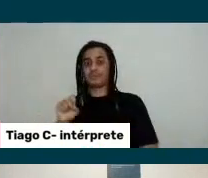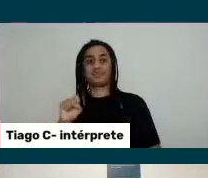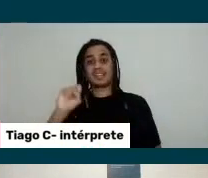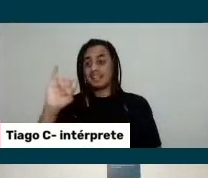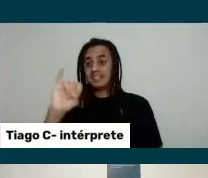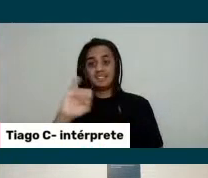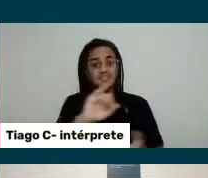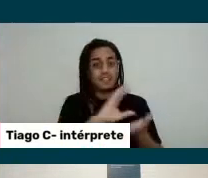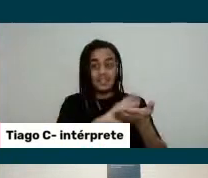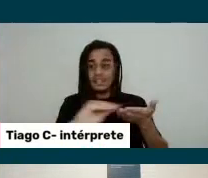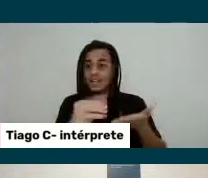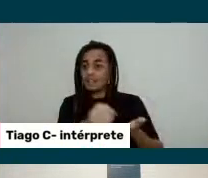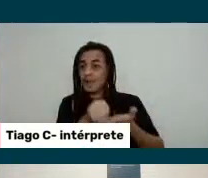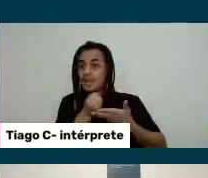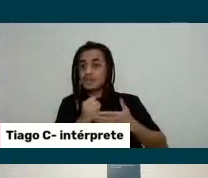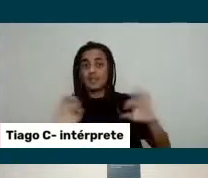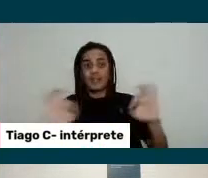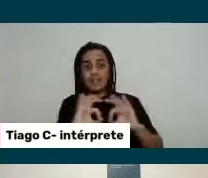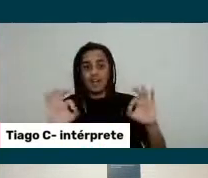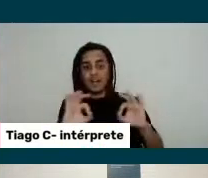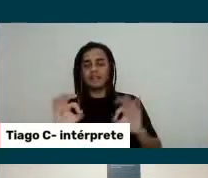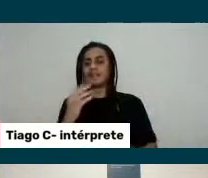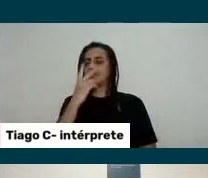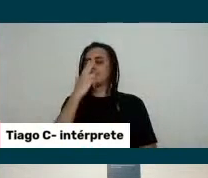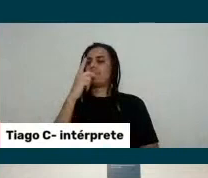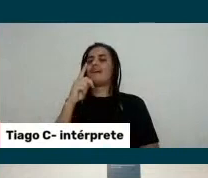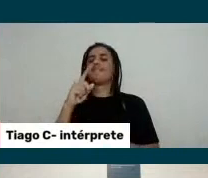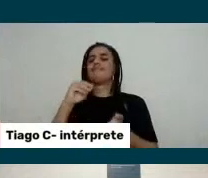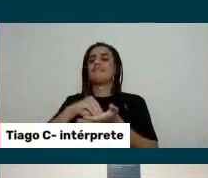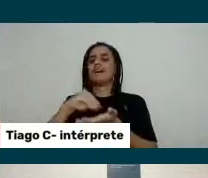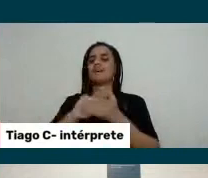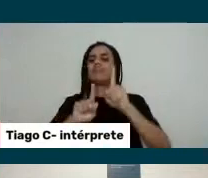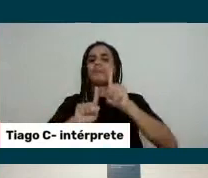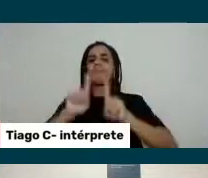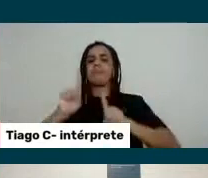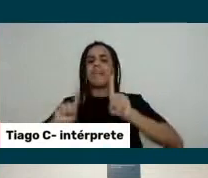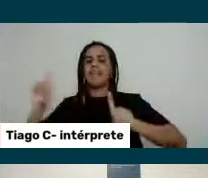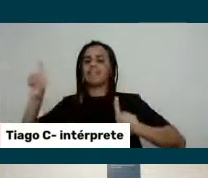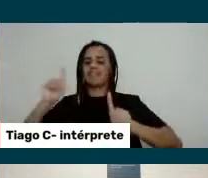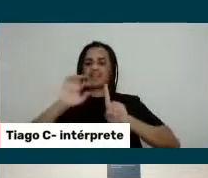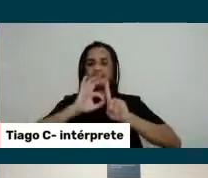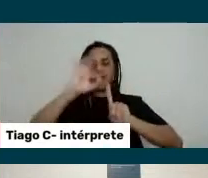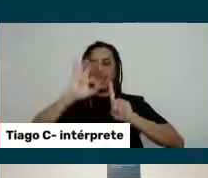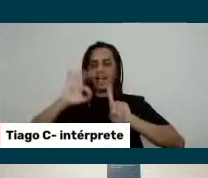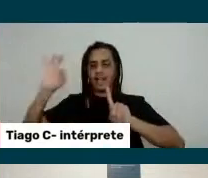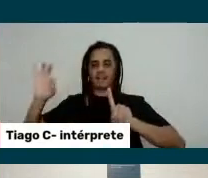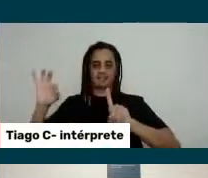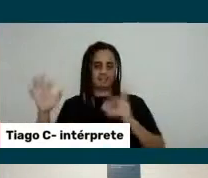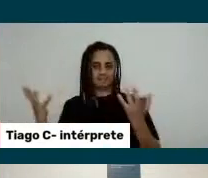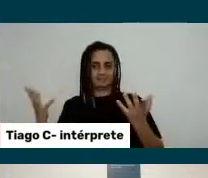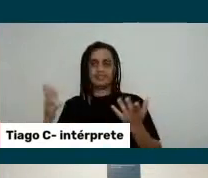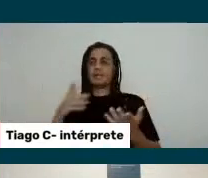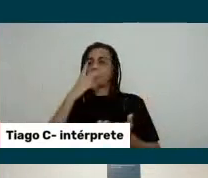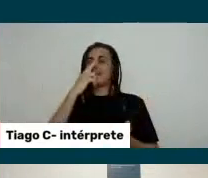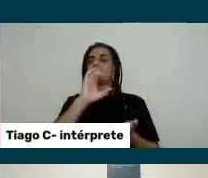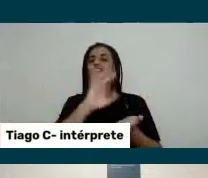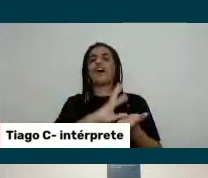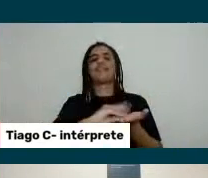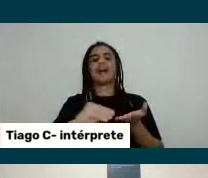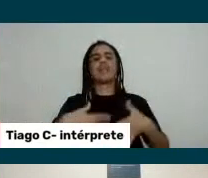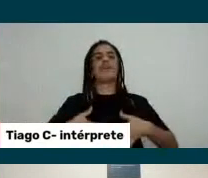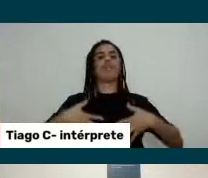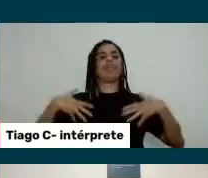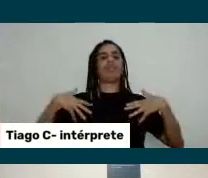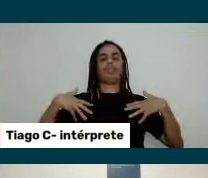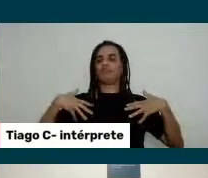para isso, então é uma métrica de vaidade. O dado precisa fazer com que a empresa se movimente